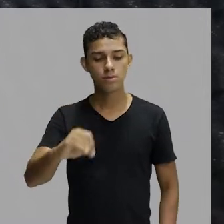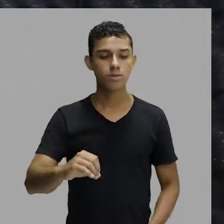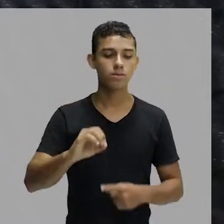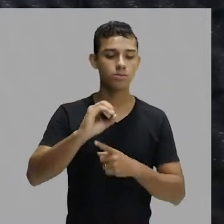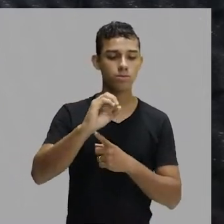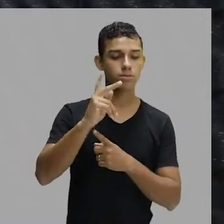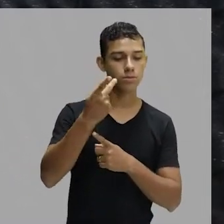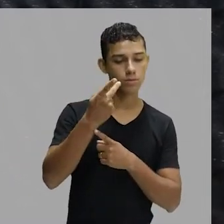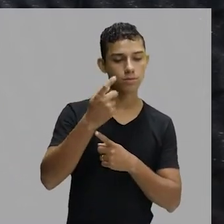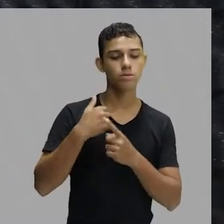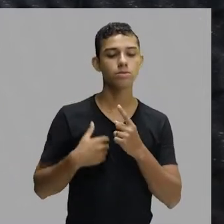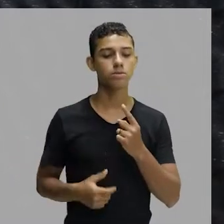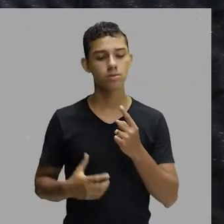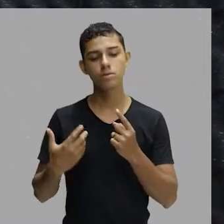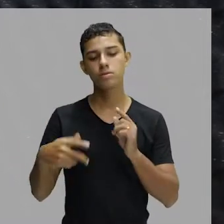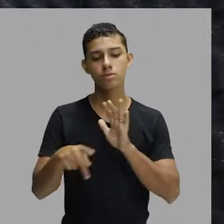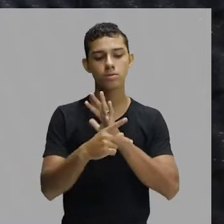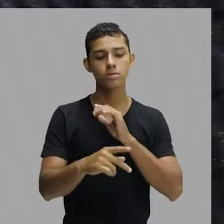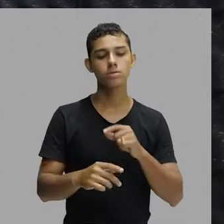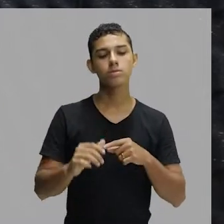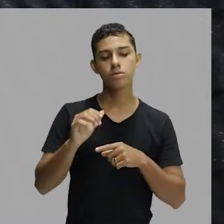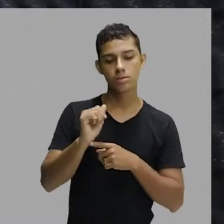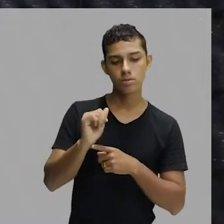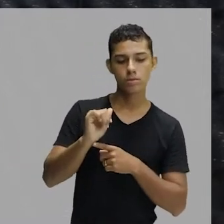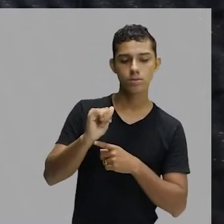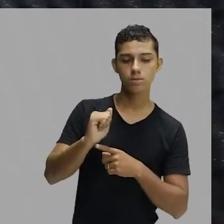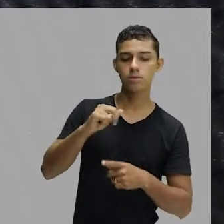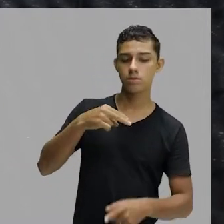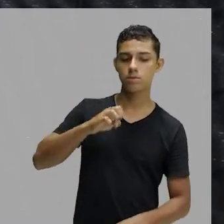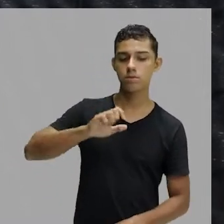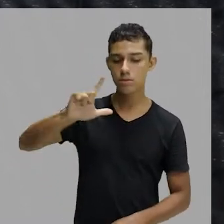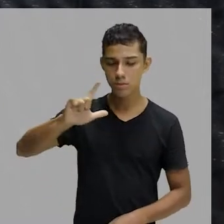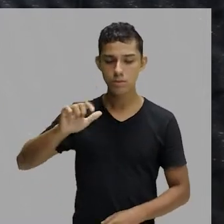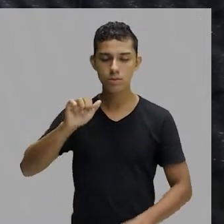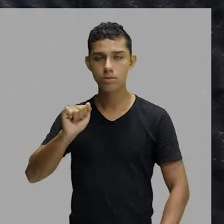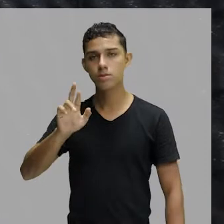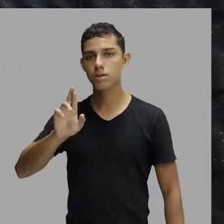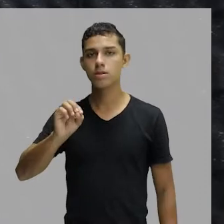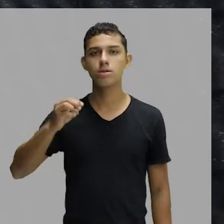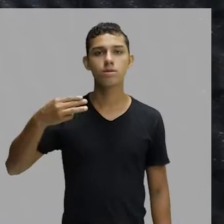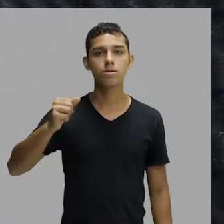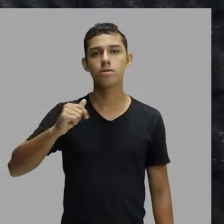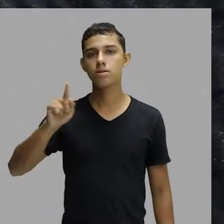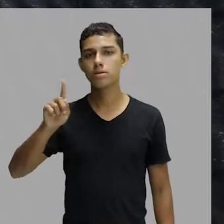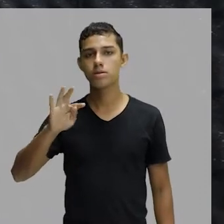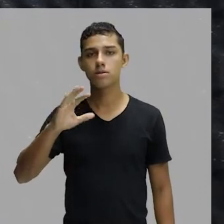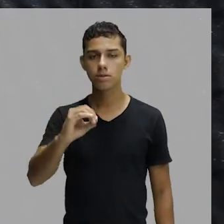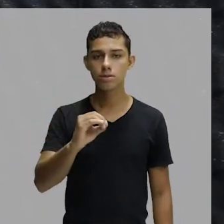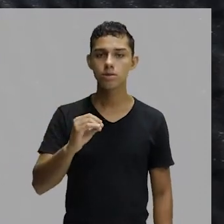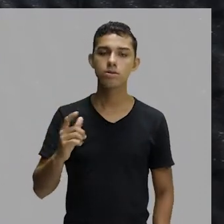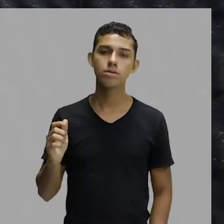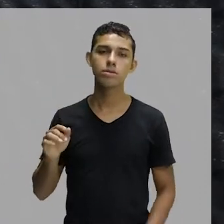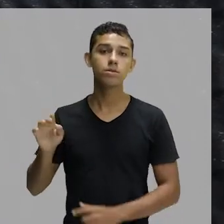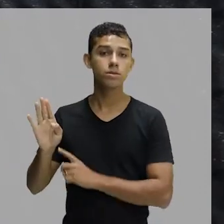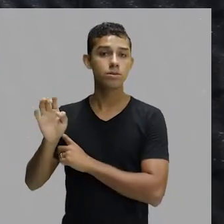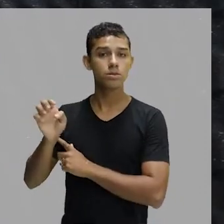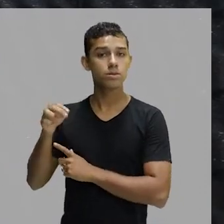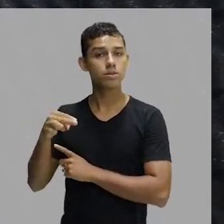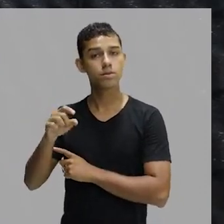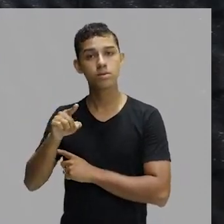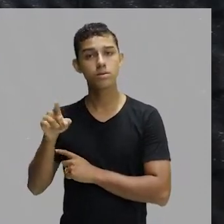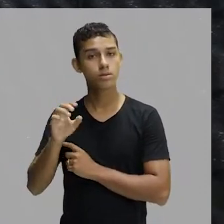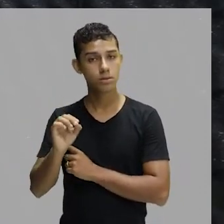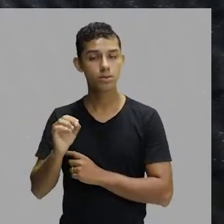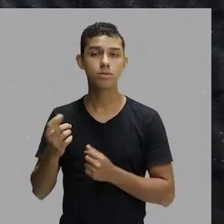ligado diretamente ao anel aromático, ao anel benzênico. Turma, sem